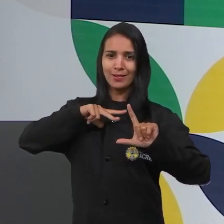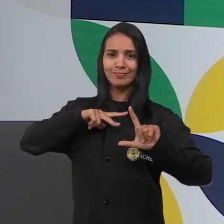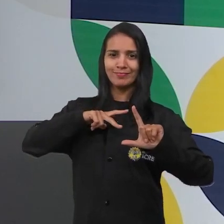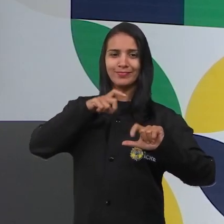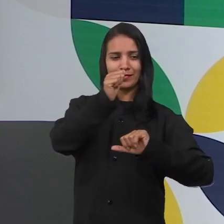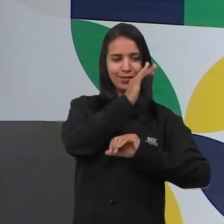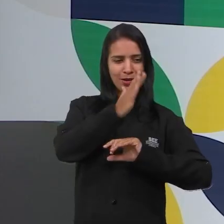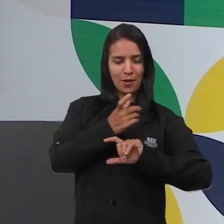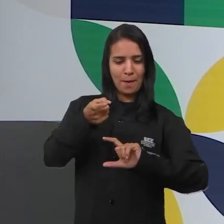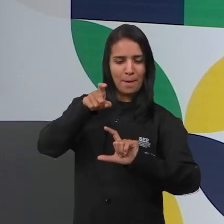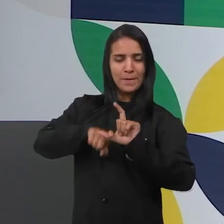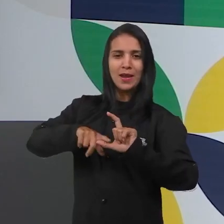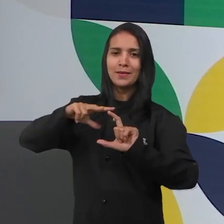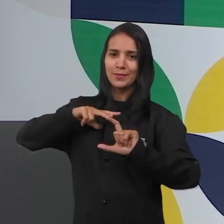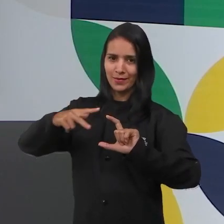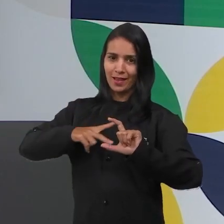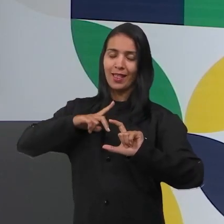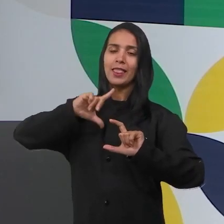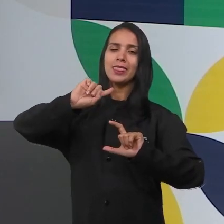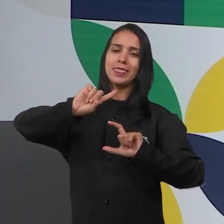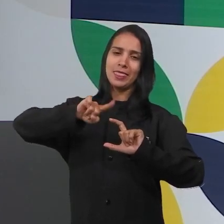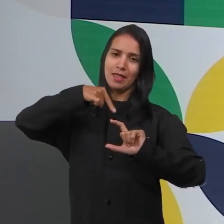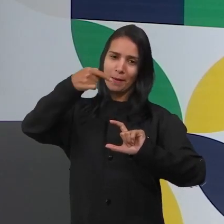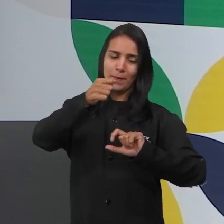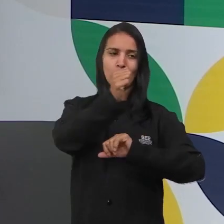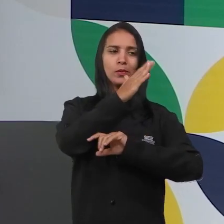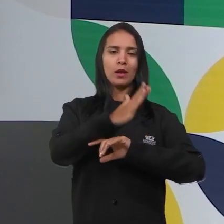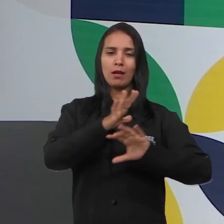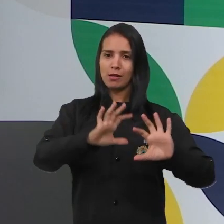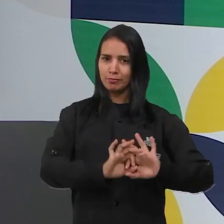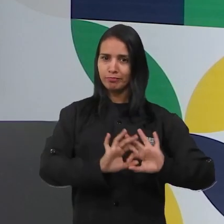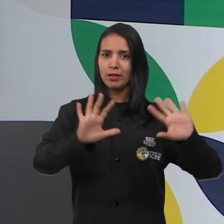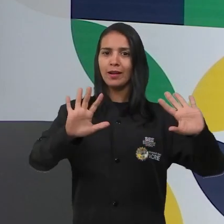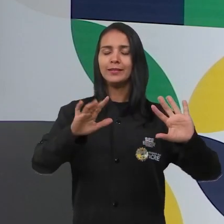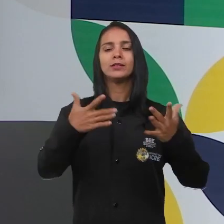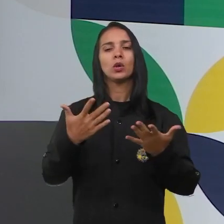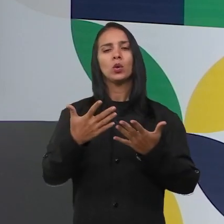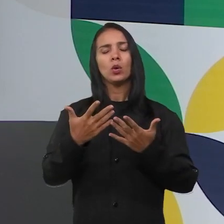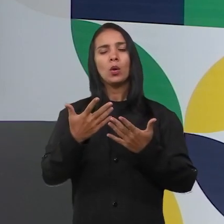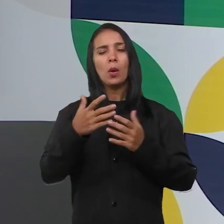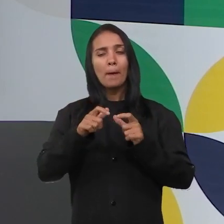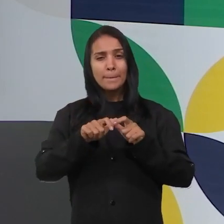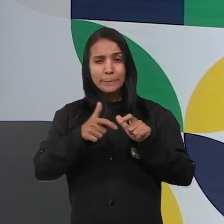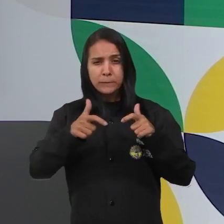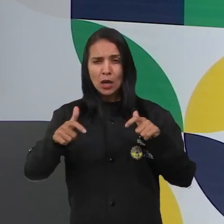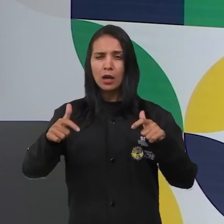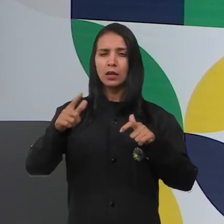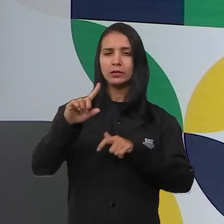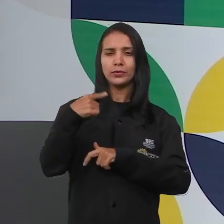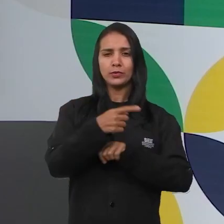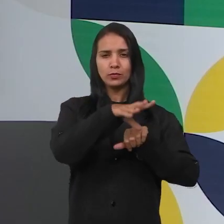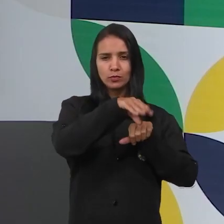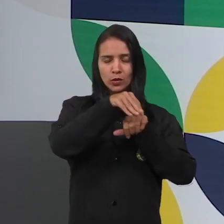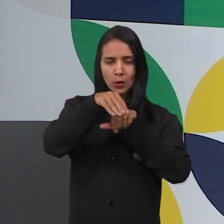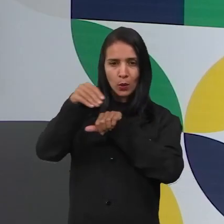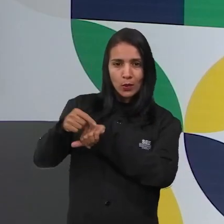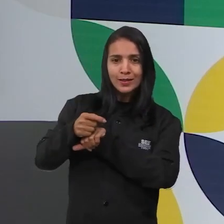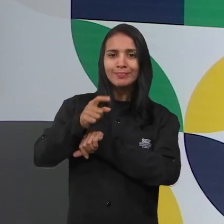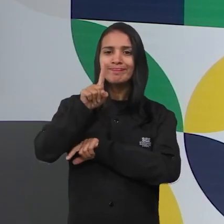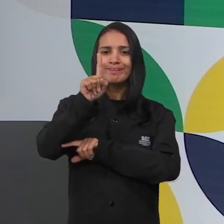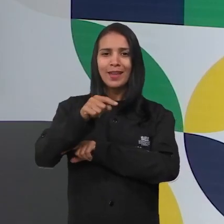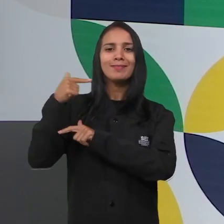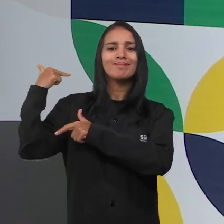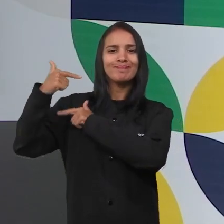então, muito do que a gente conhece hoje no Brasil sobre religião, instituições políticas e jurídicas, acabou